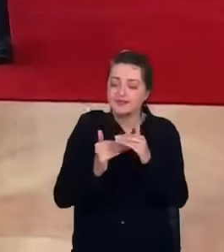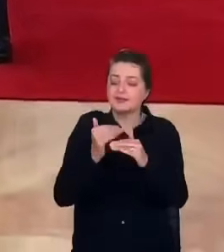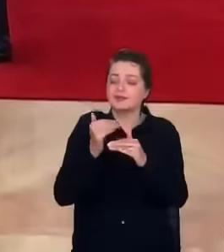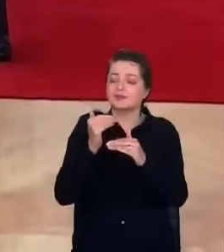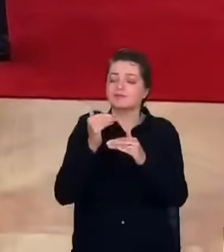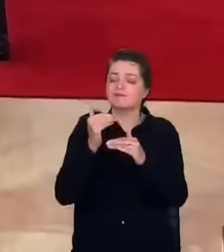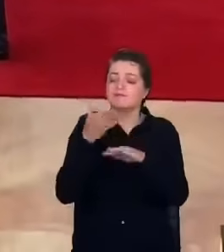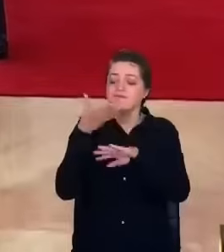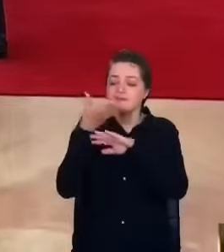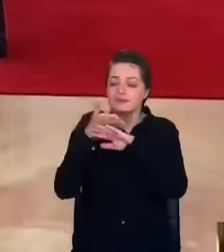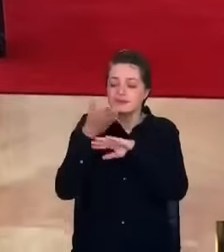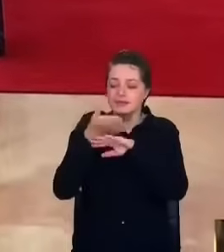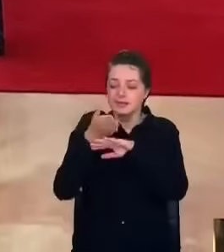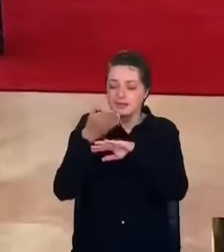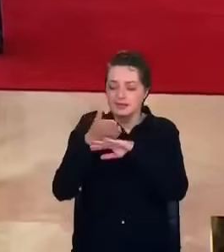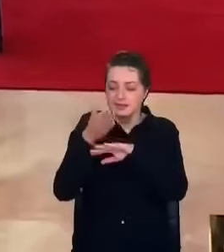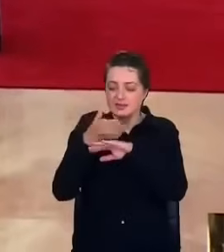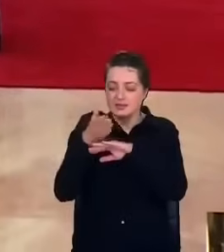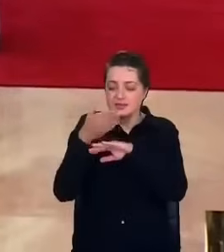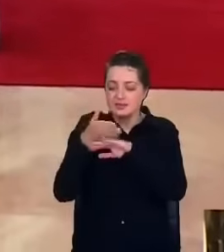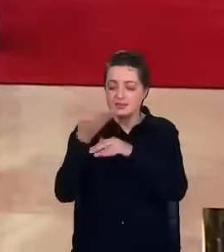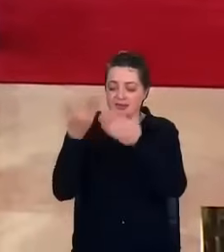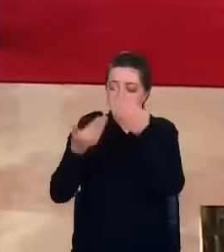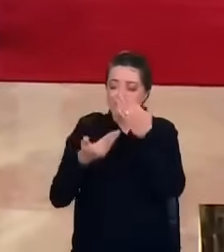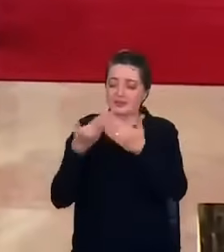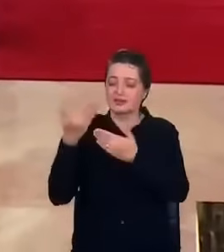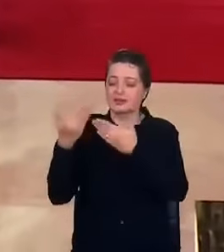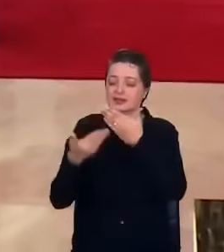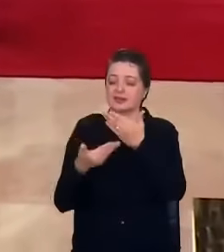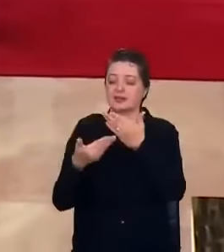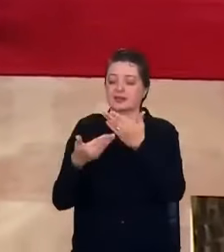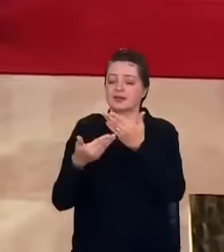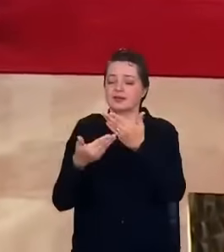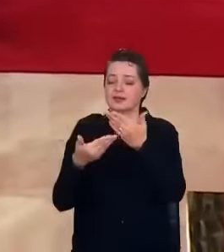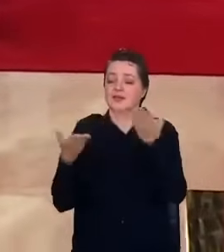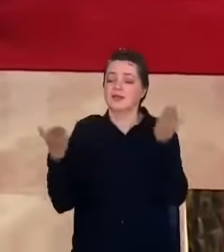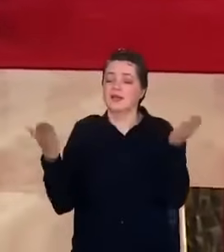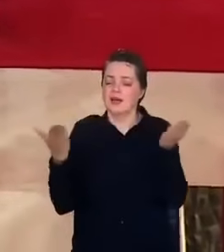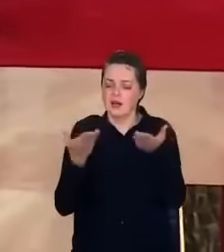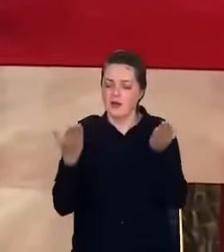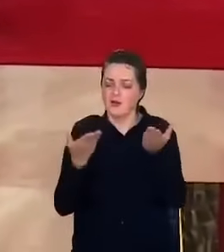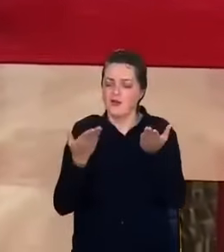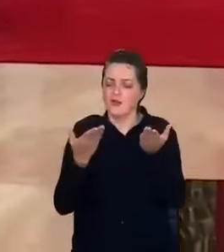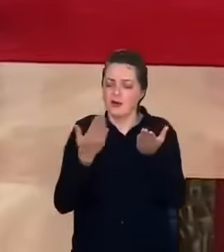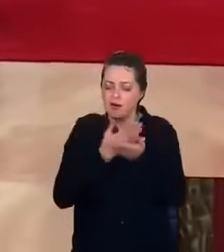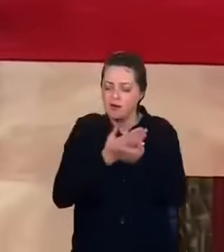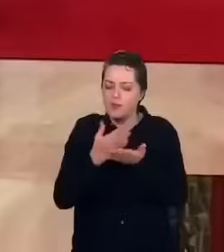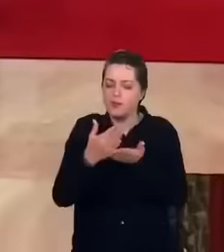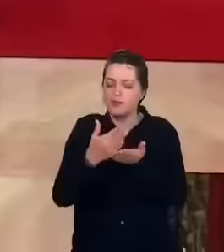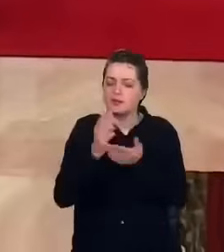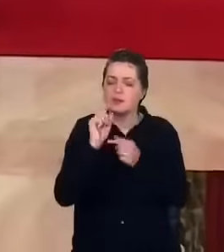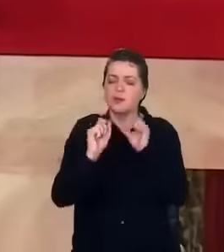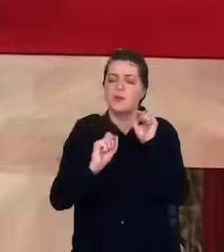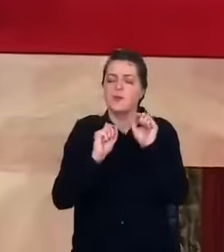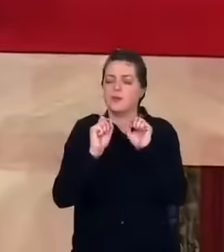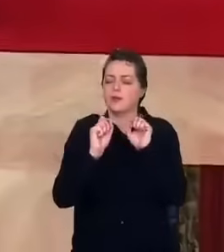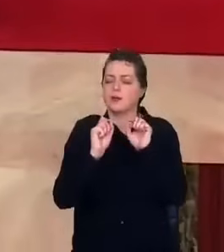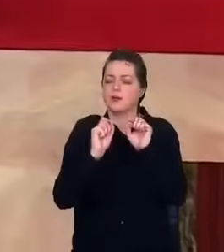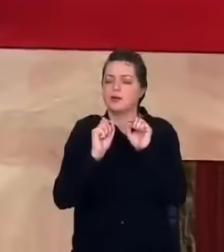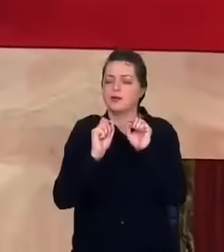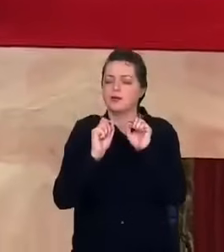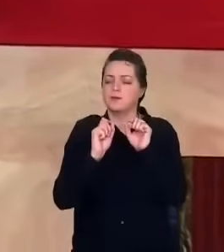para a luz, e a partir de agora, nunca mais ela